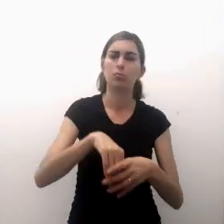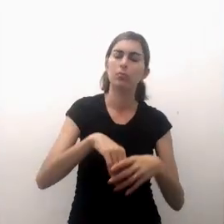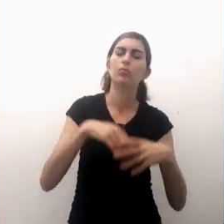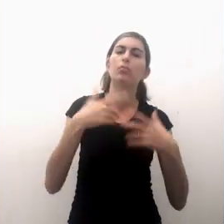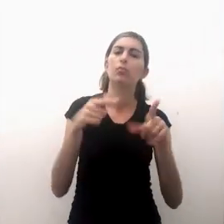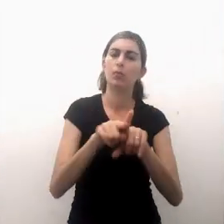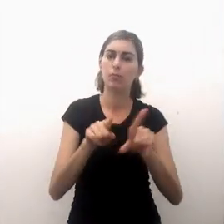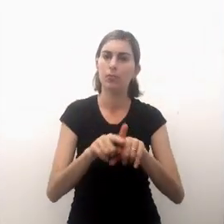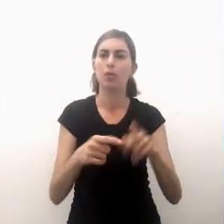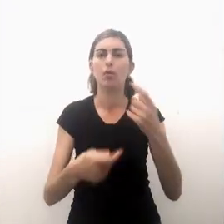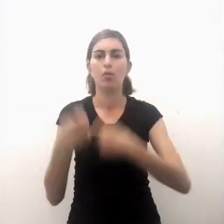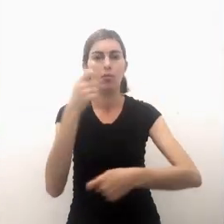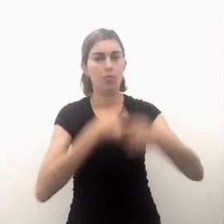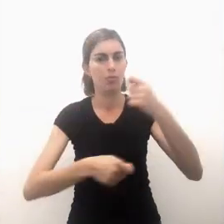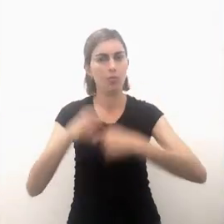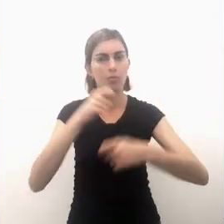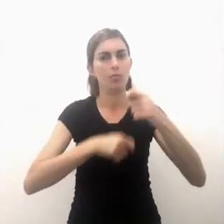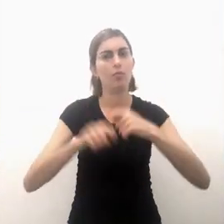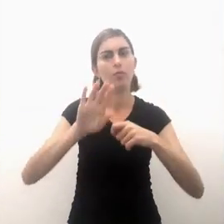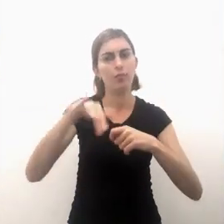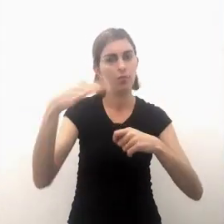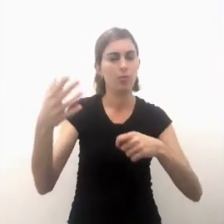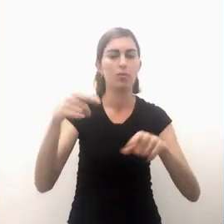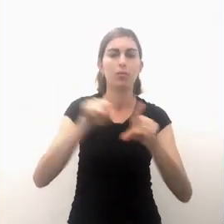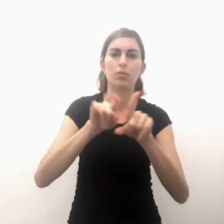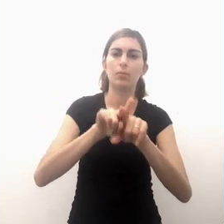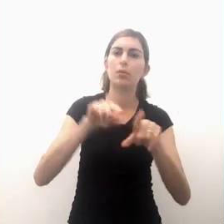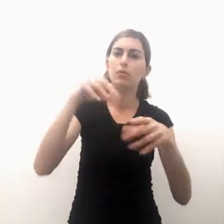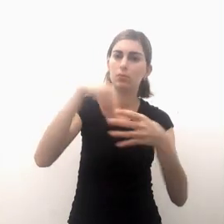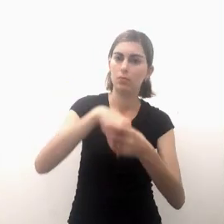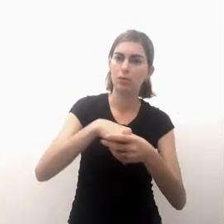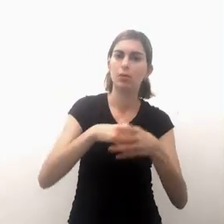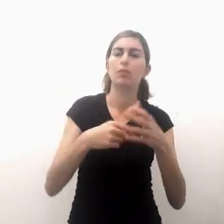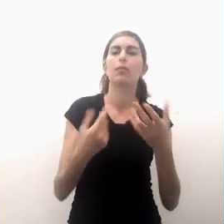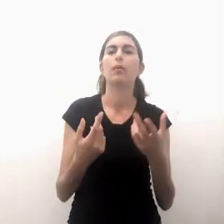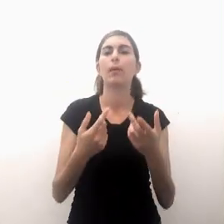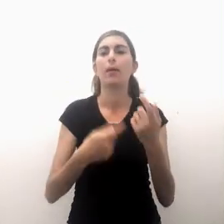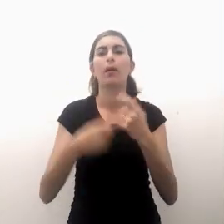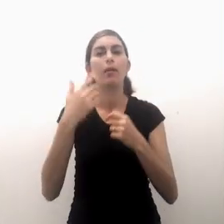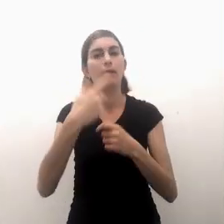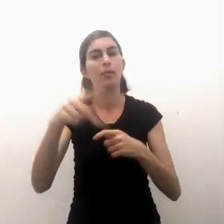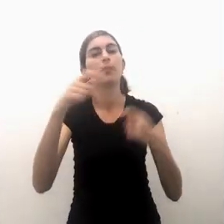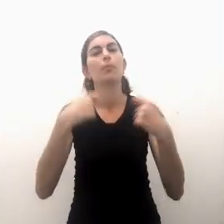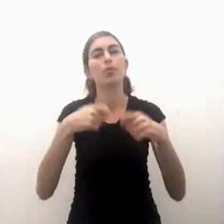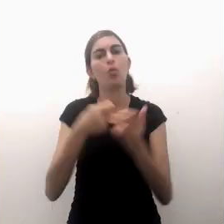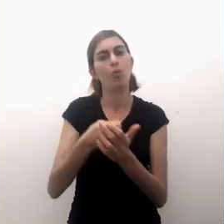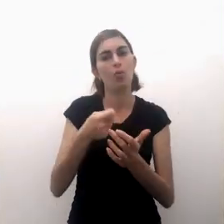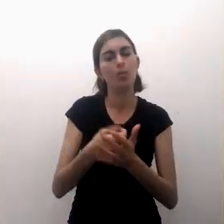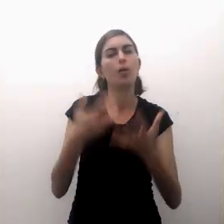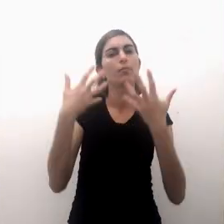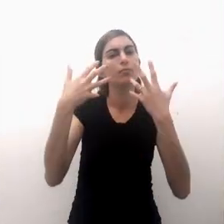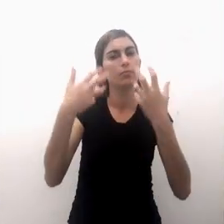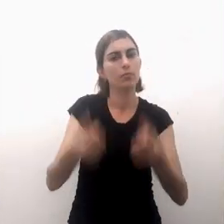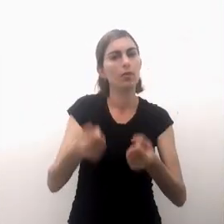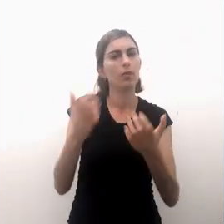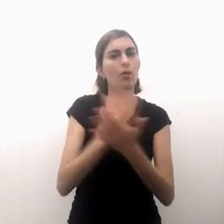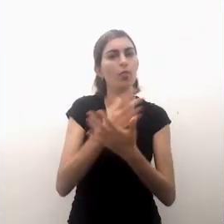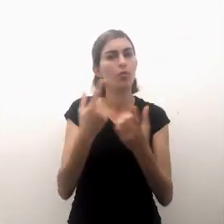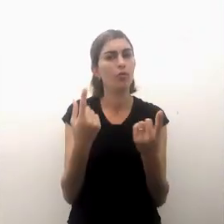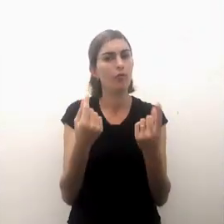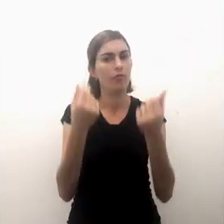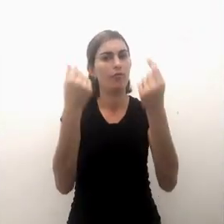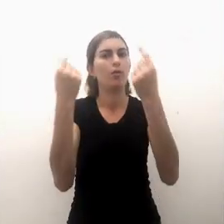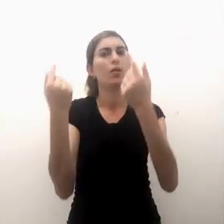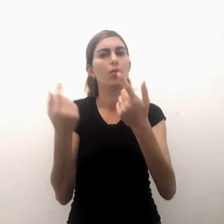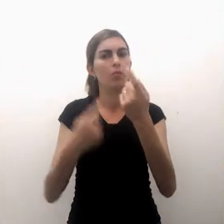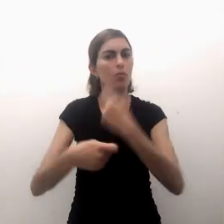na comercialização com o mercado externo, como também internamente, né? Ela ia ter que abraçar alguns preços, algumas